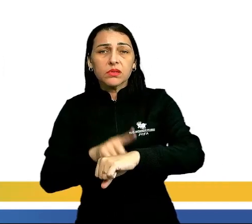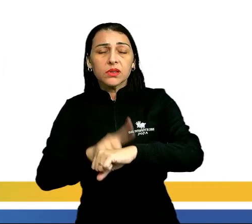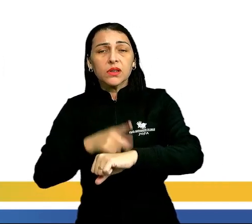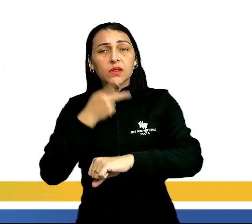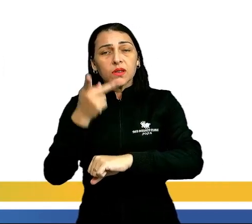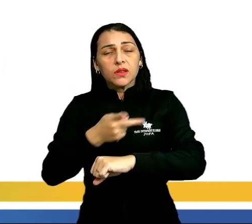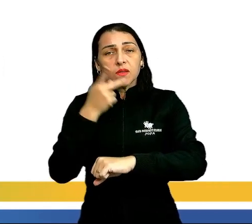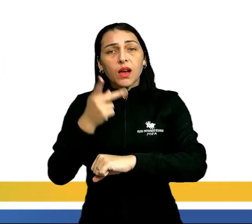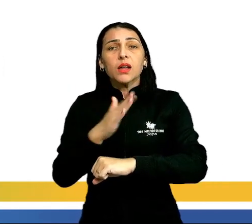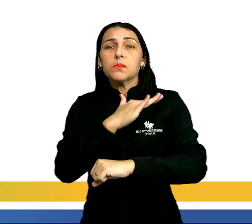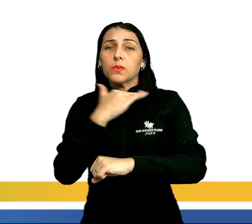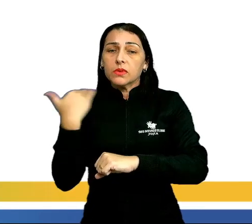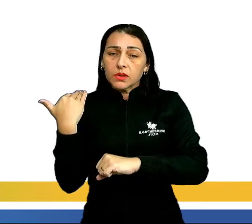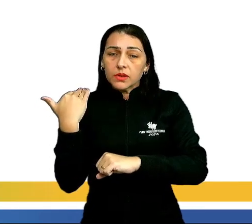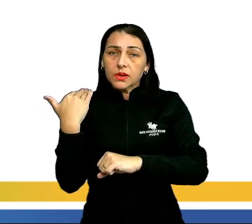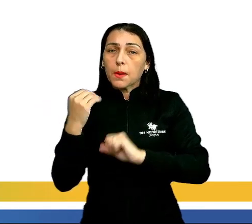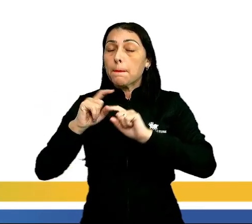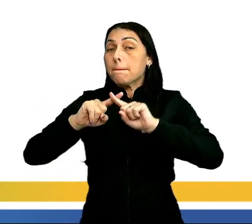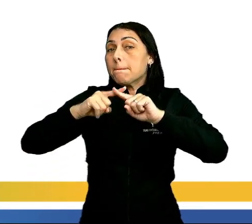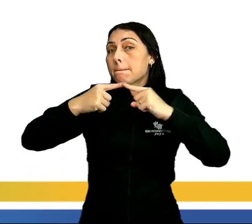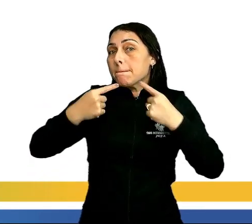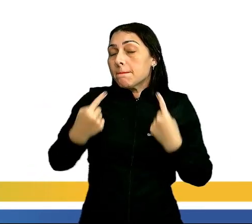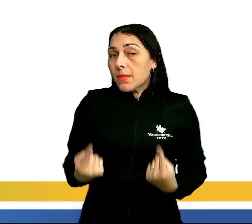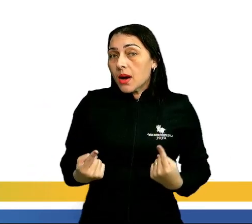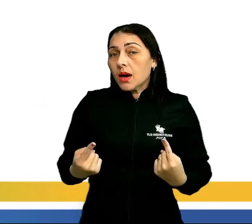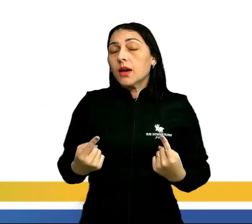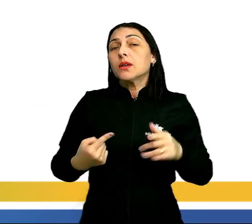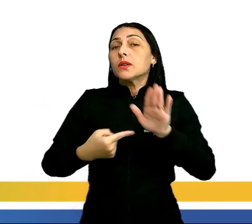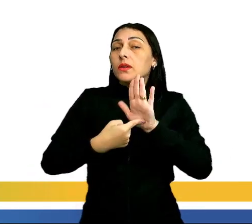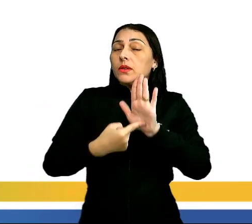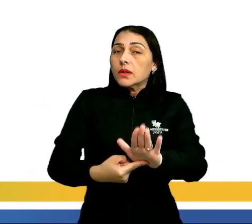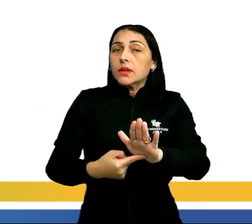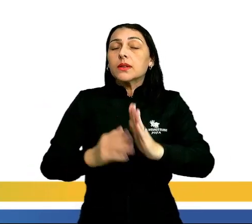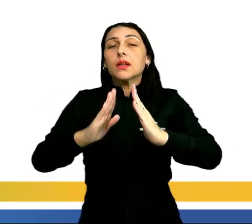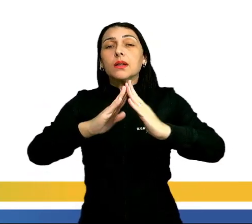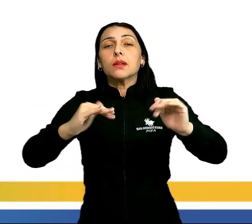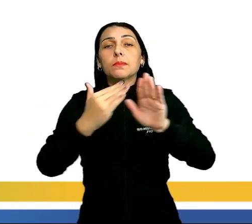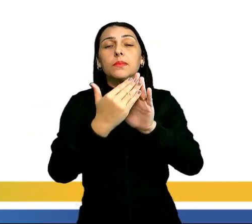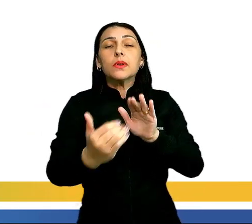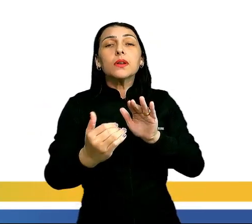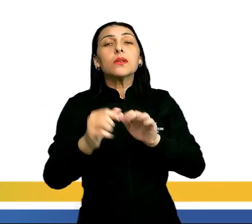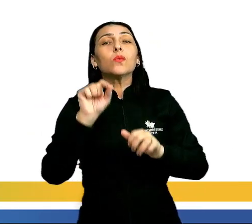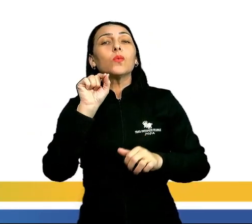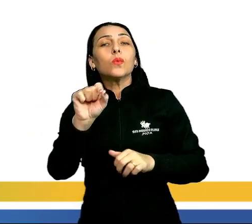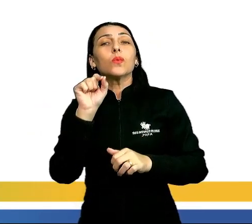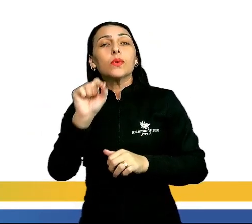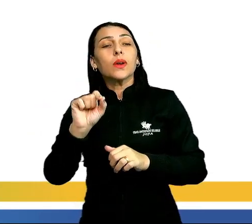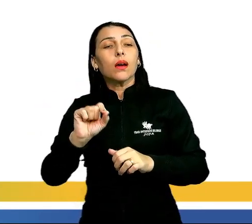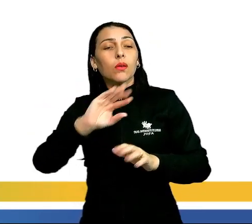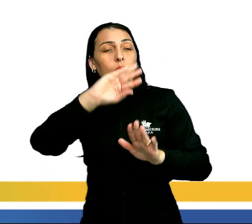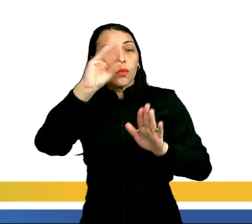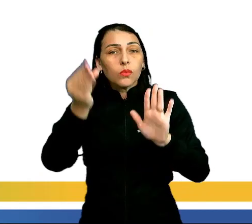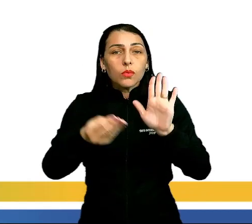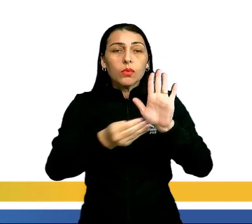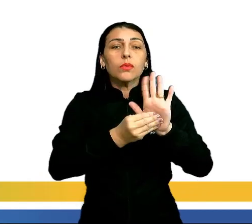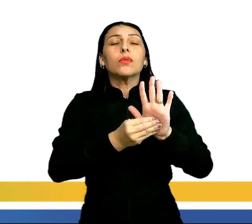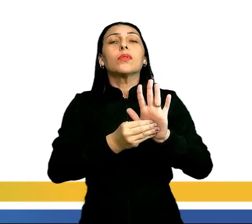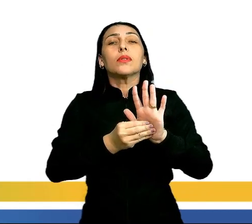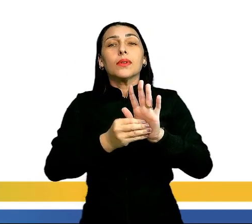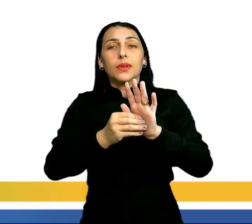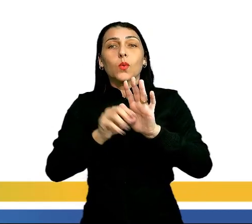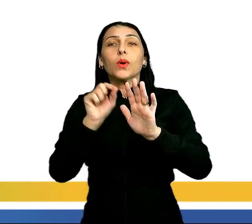gente fala em mortalidade. Porém, o destaque dessa pirâmide etária foi justamente o que eu coloquei aqui para